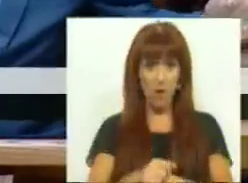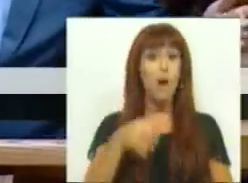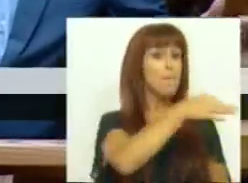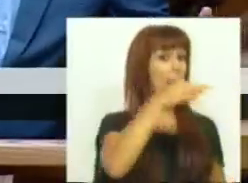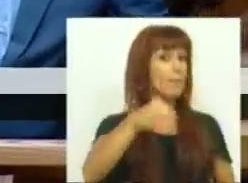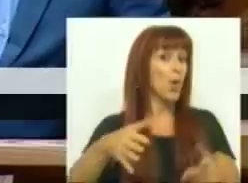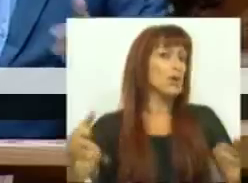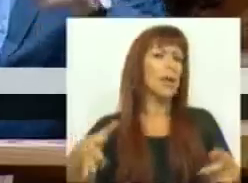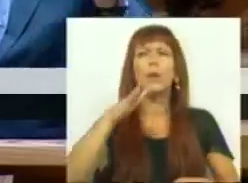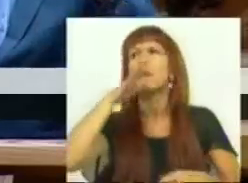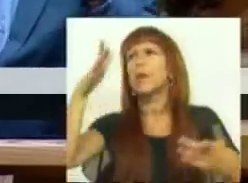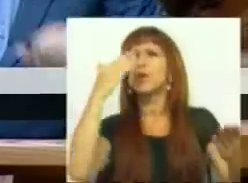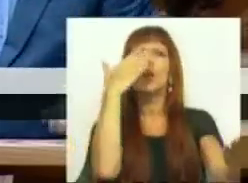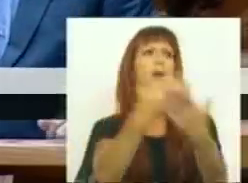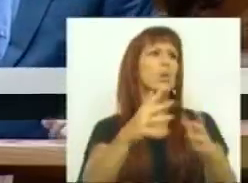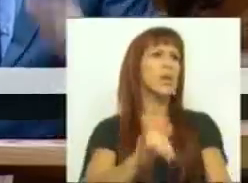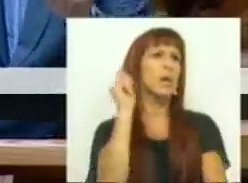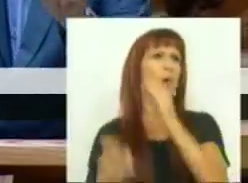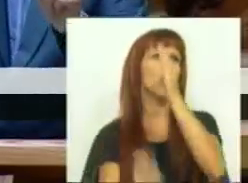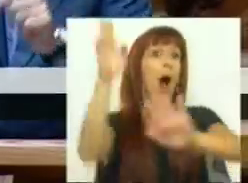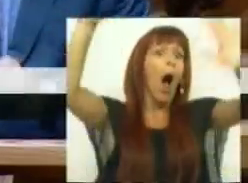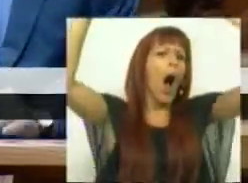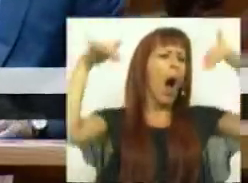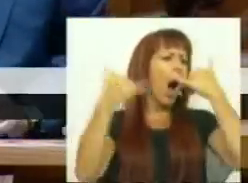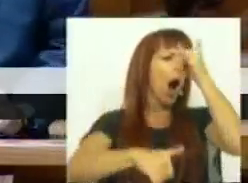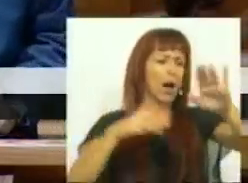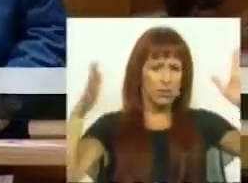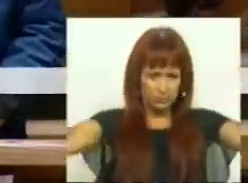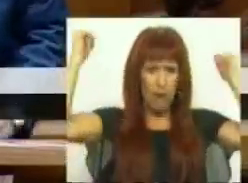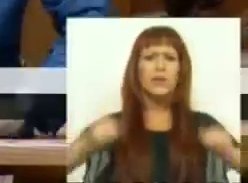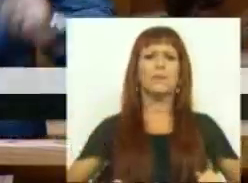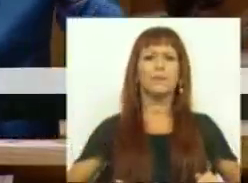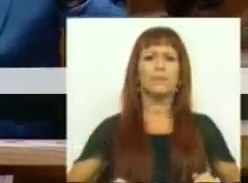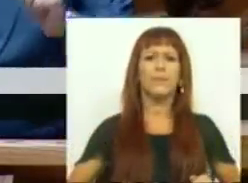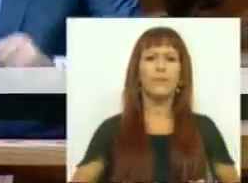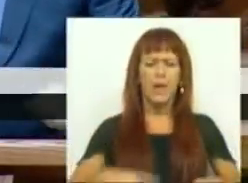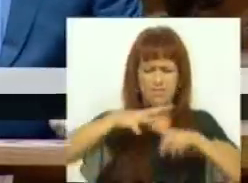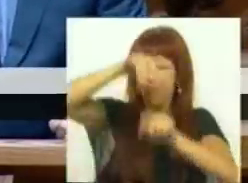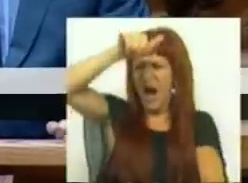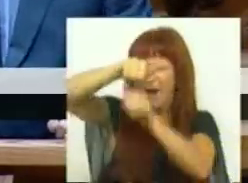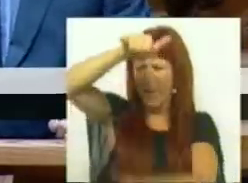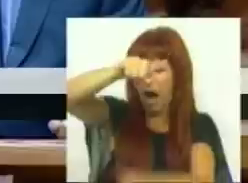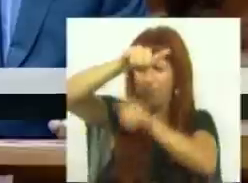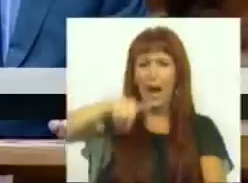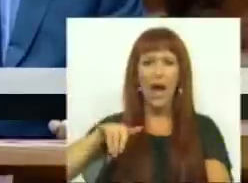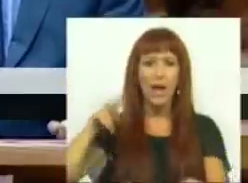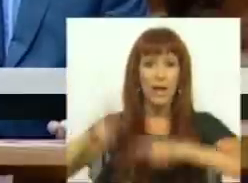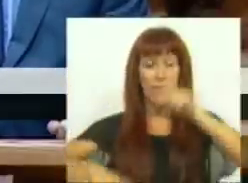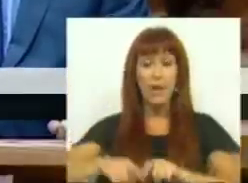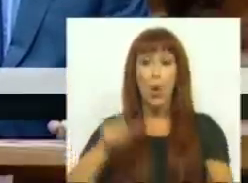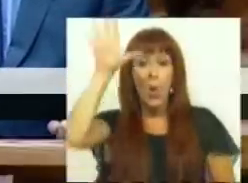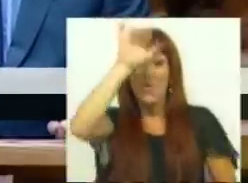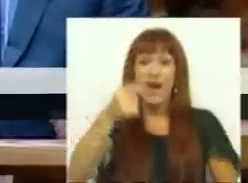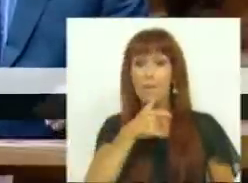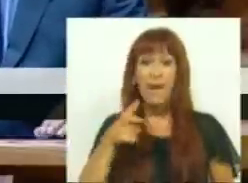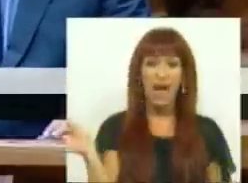Paulo Portas dizia perante um aumento de impostos violento na altura: é um bombardeamento fiscal de um governo sem